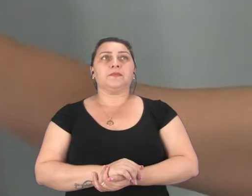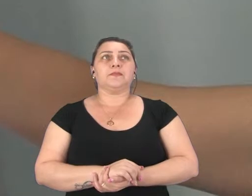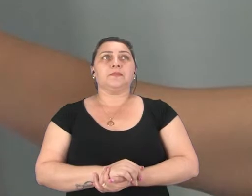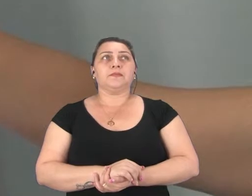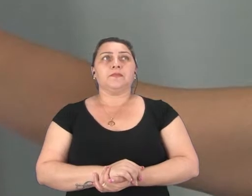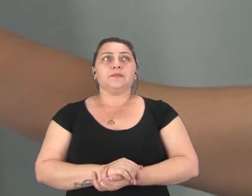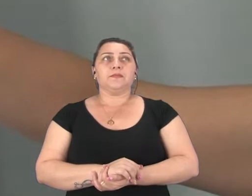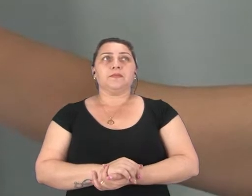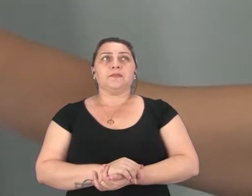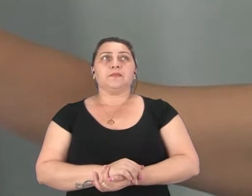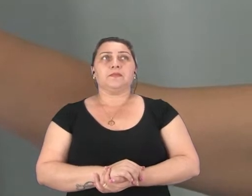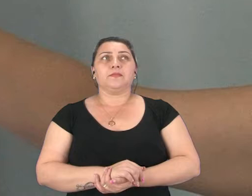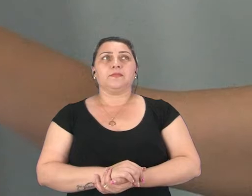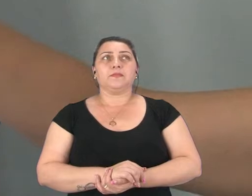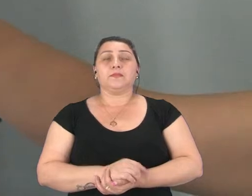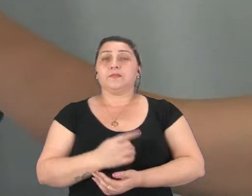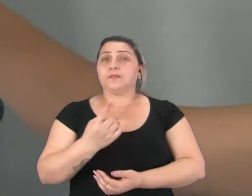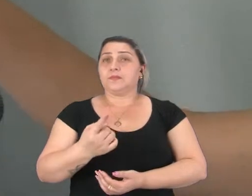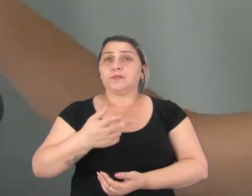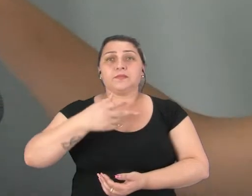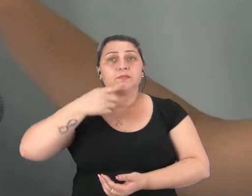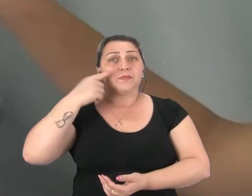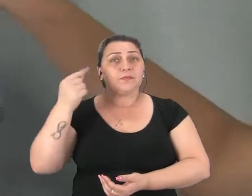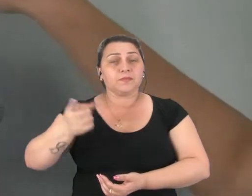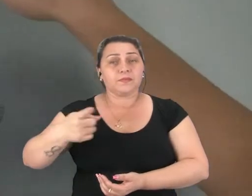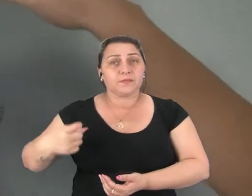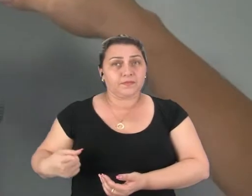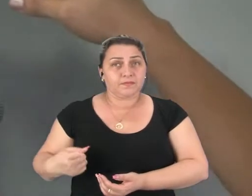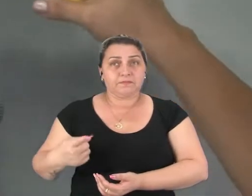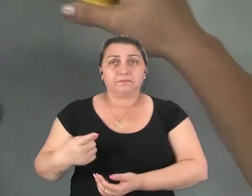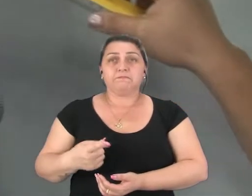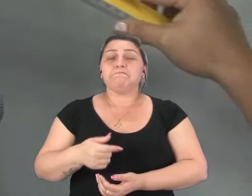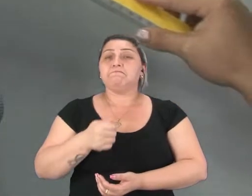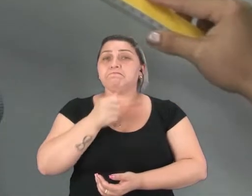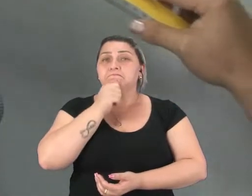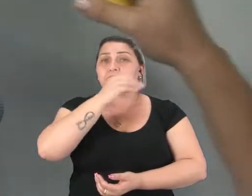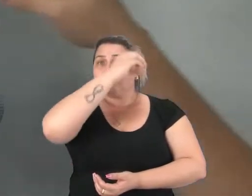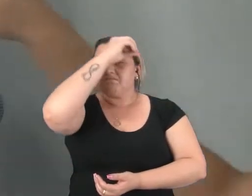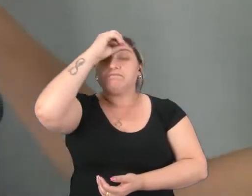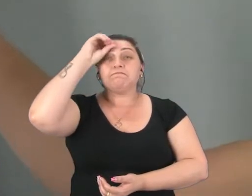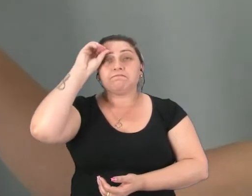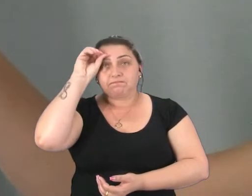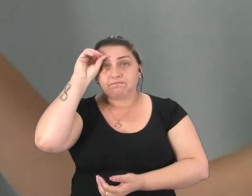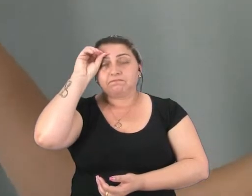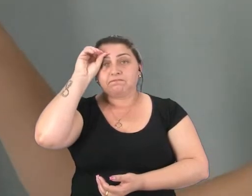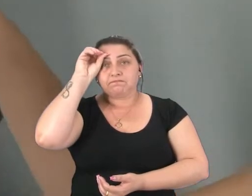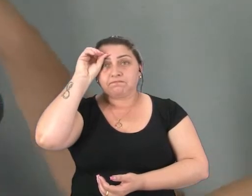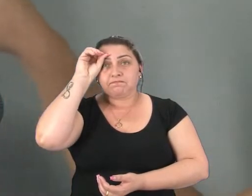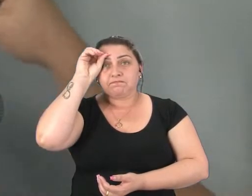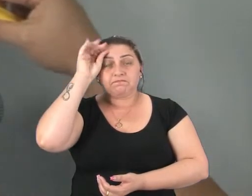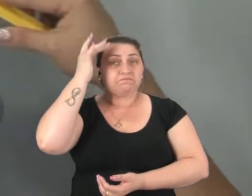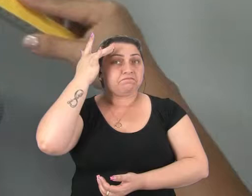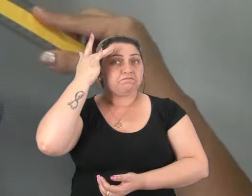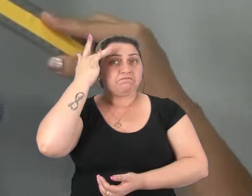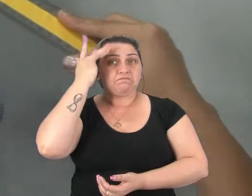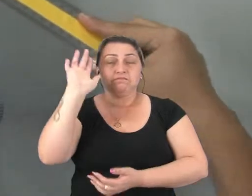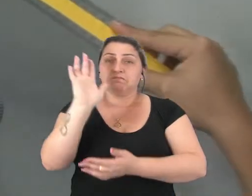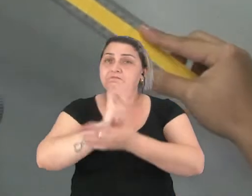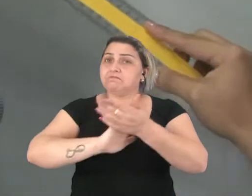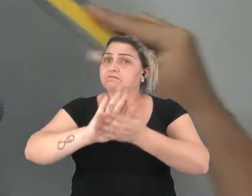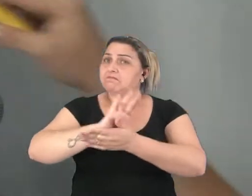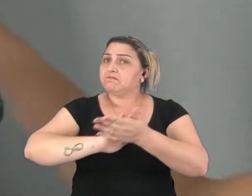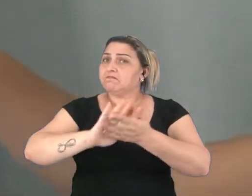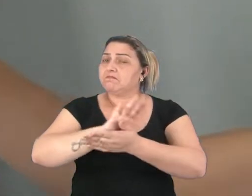Começando aqui do primeiro parágrafo. Um ratinho, ainda muito inocente, desconhecendo os perigos do